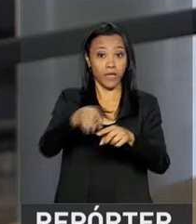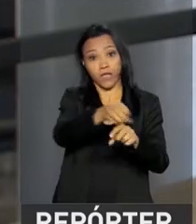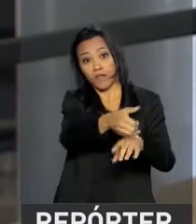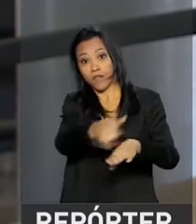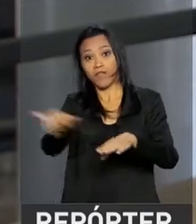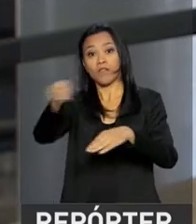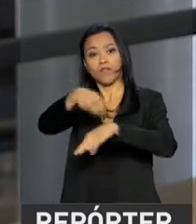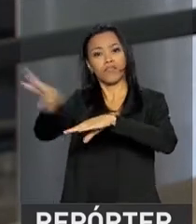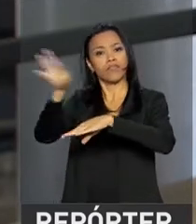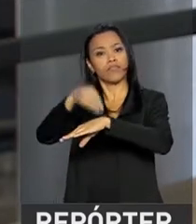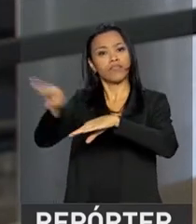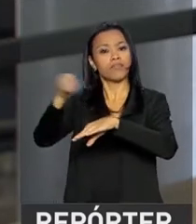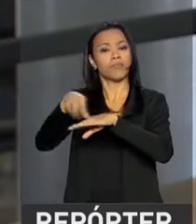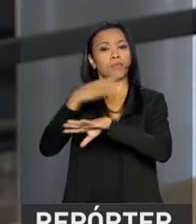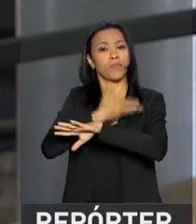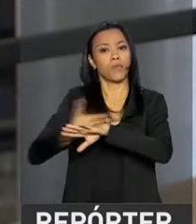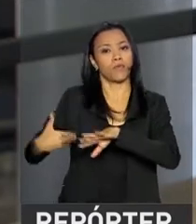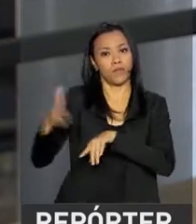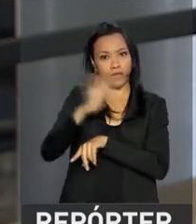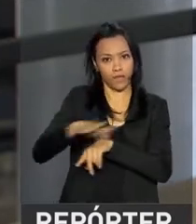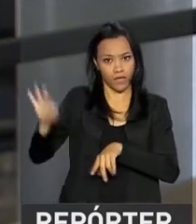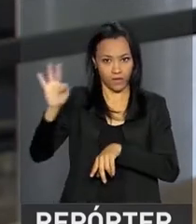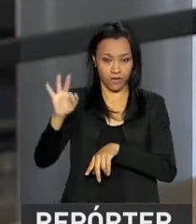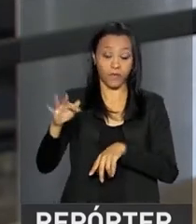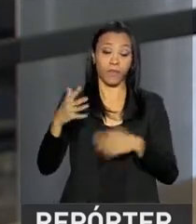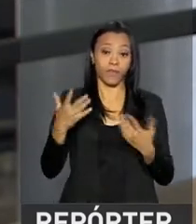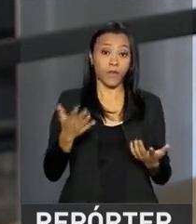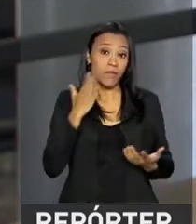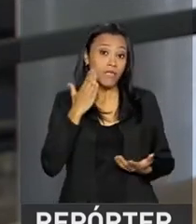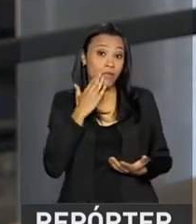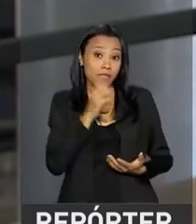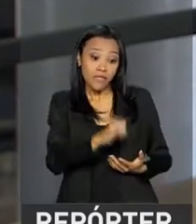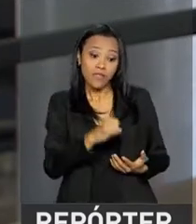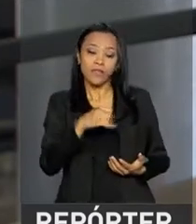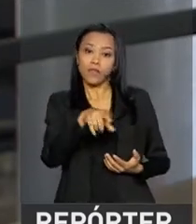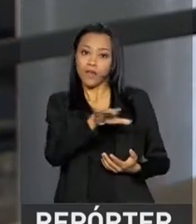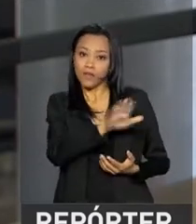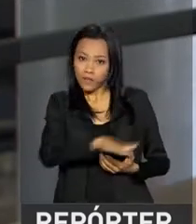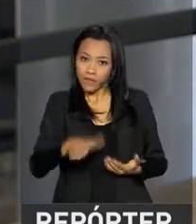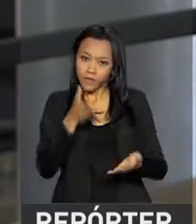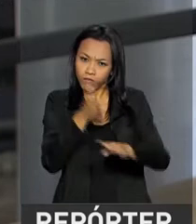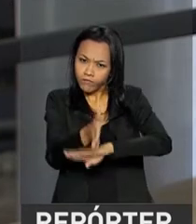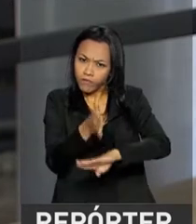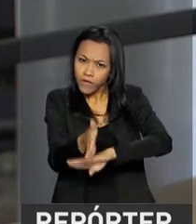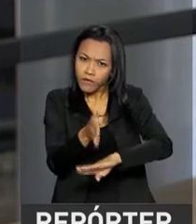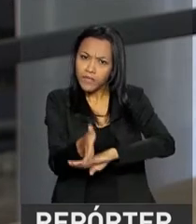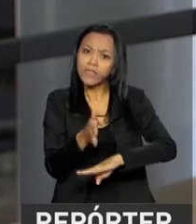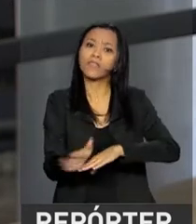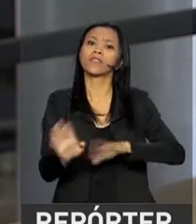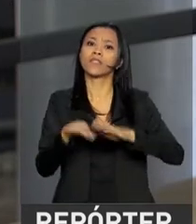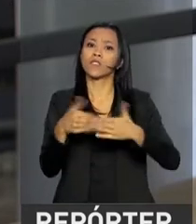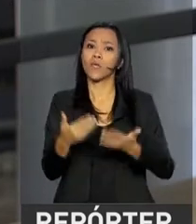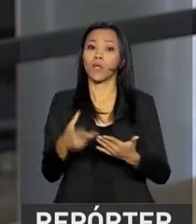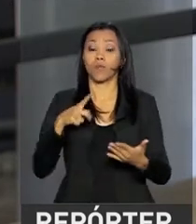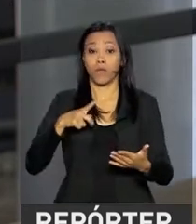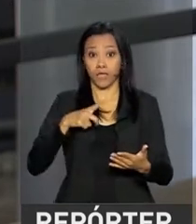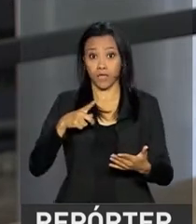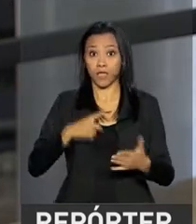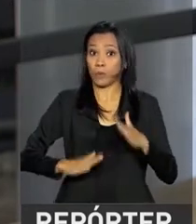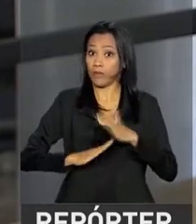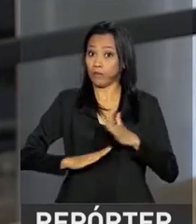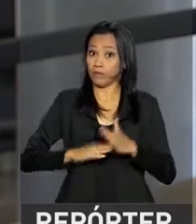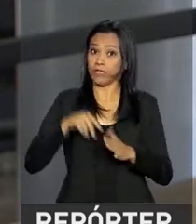governo federal e isso permite verificar se a freqüência escolar mínima exigida pelo bolsa família está sendo